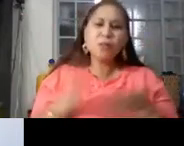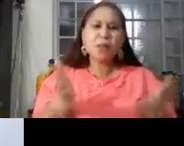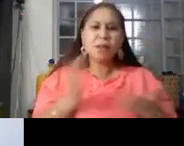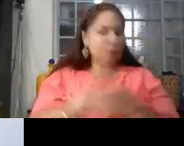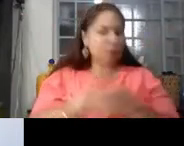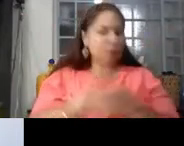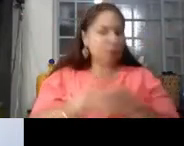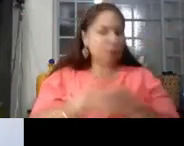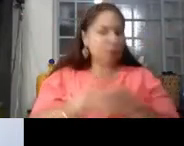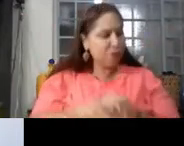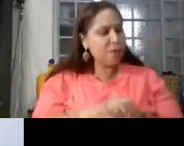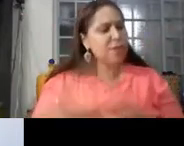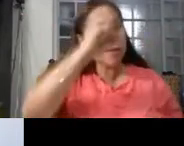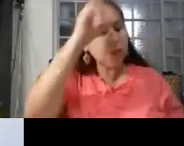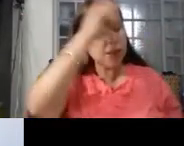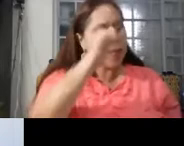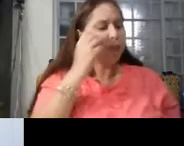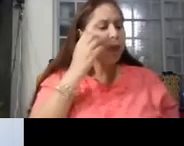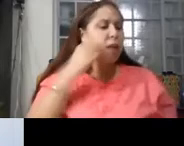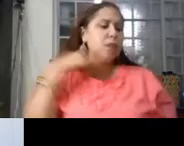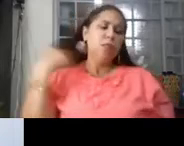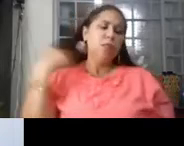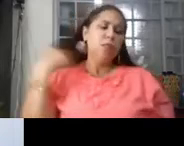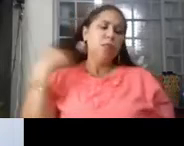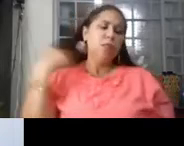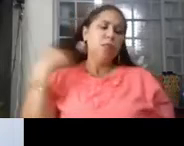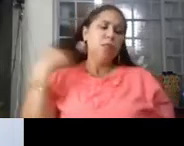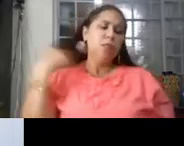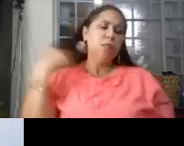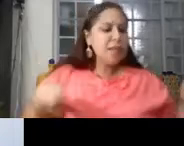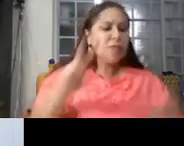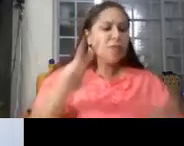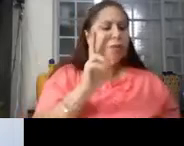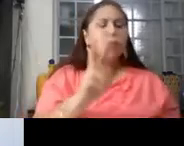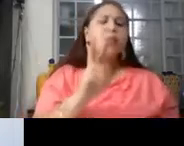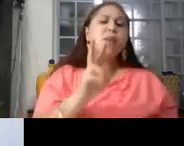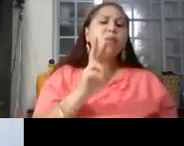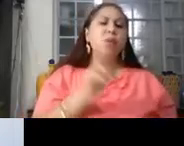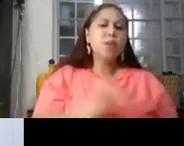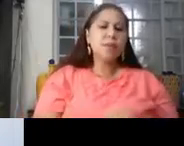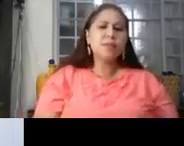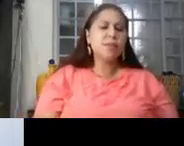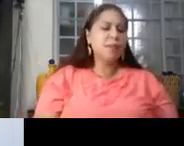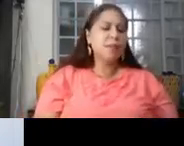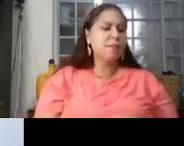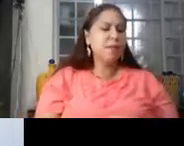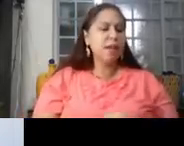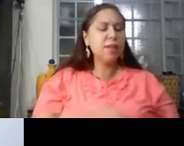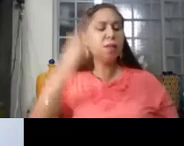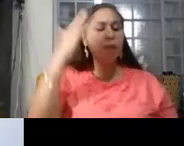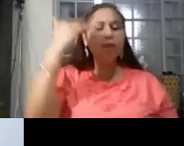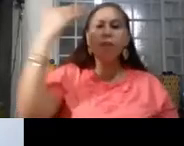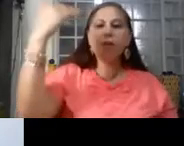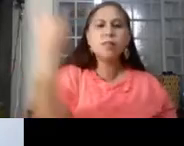que não era tão difícil assim de se compreender? No nosso material citou duas autoras, que elas são